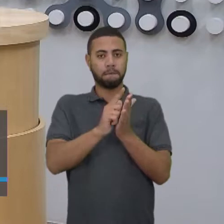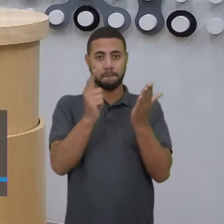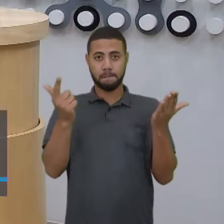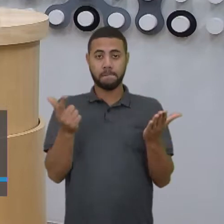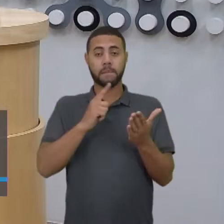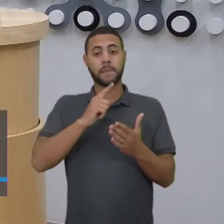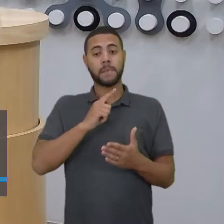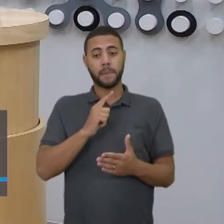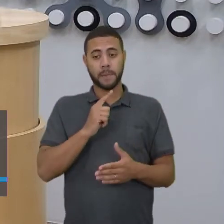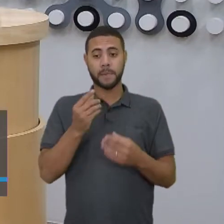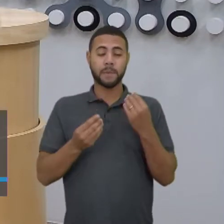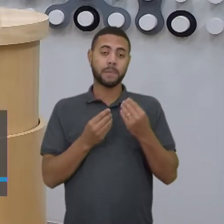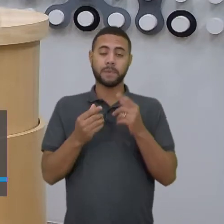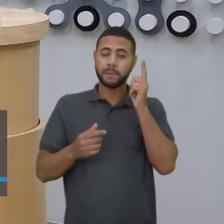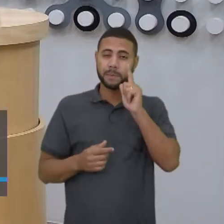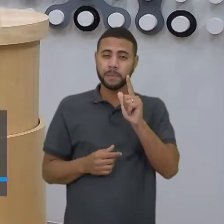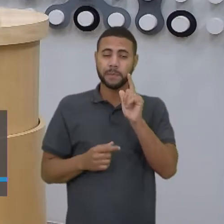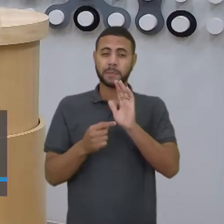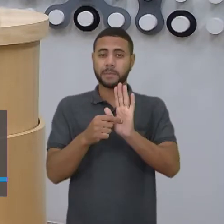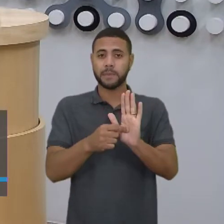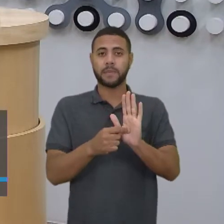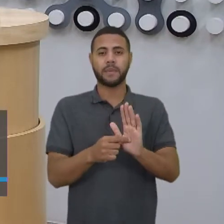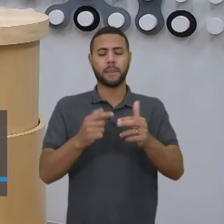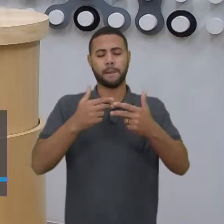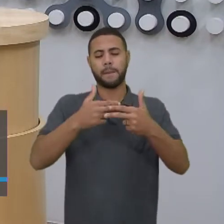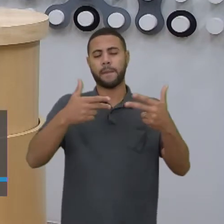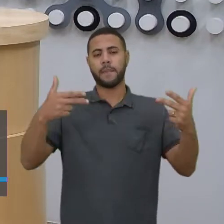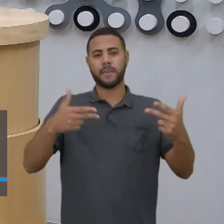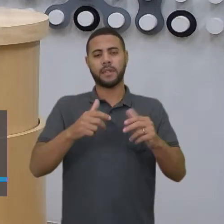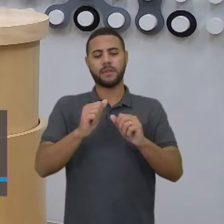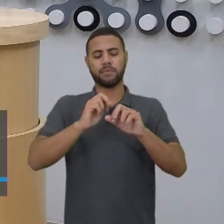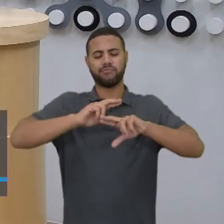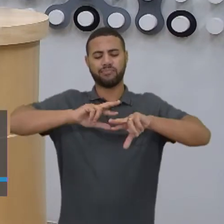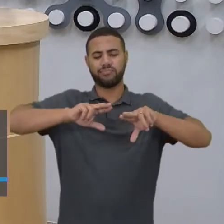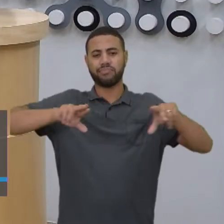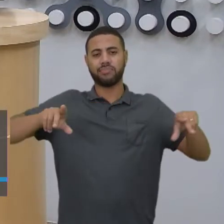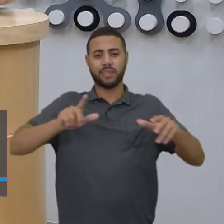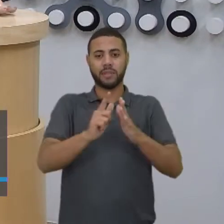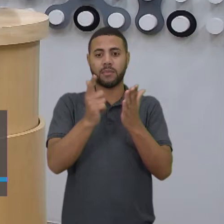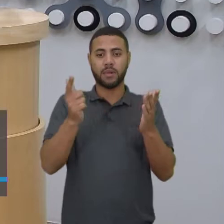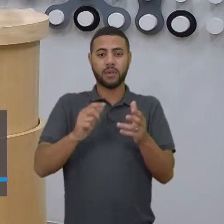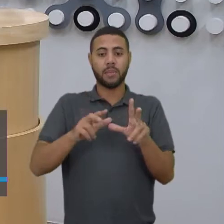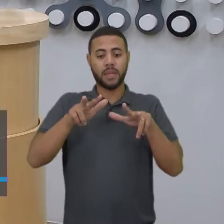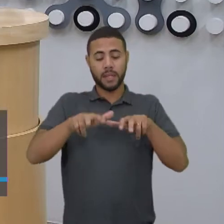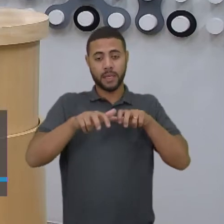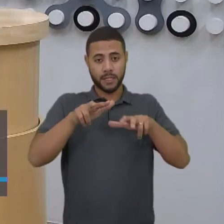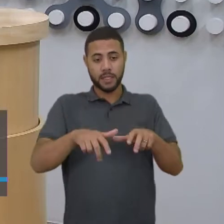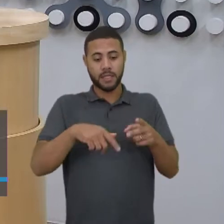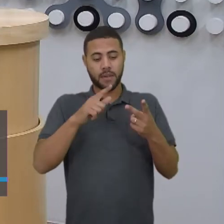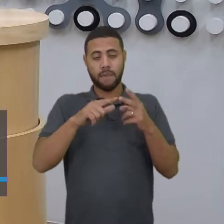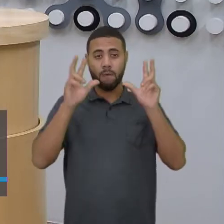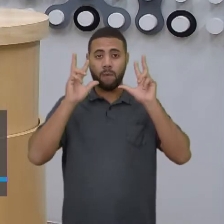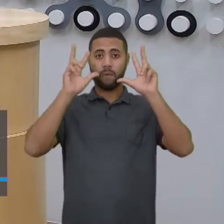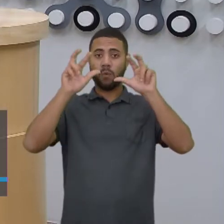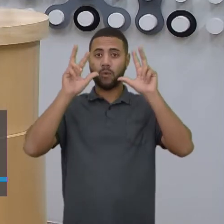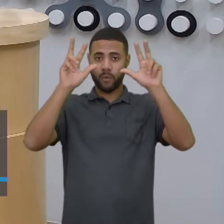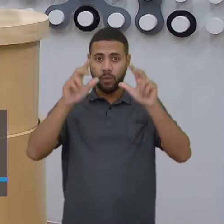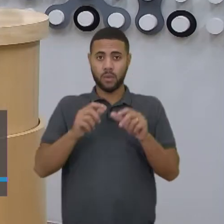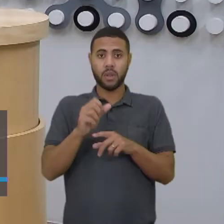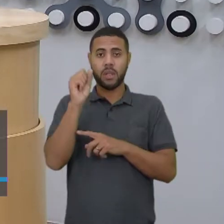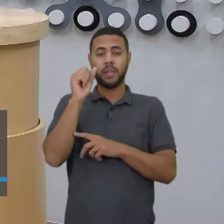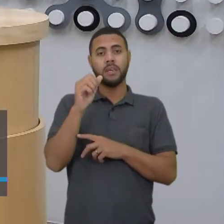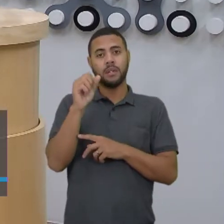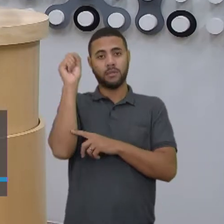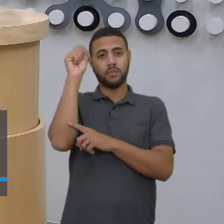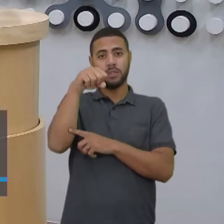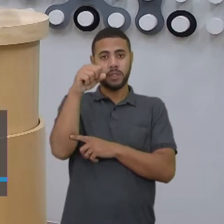em que conseguimos abordar muitos esportes. Nós falamos do atletismo, do vôlei, do futsal,